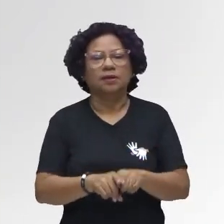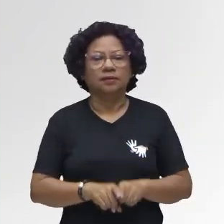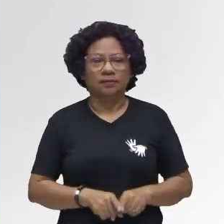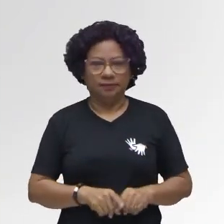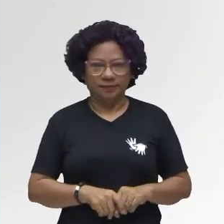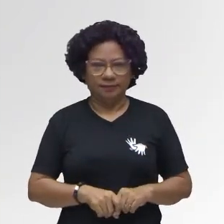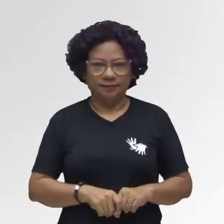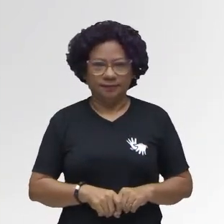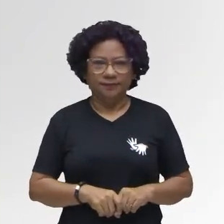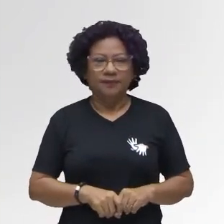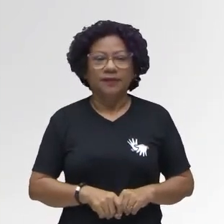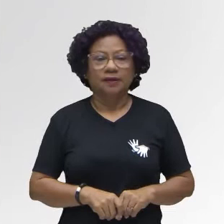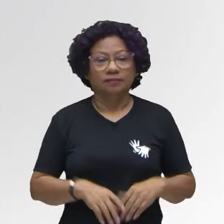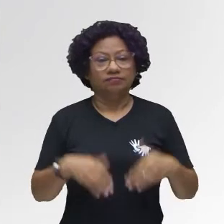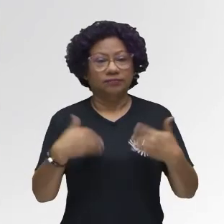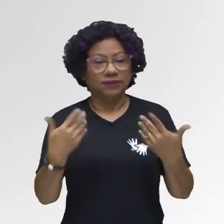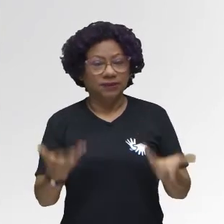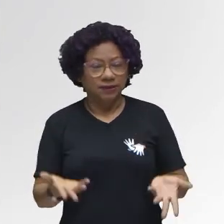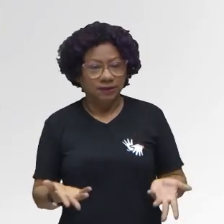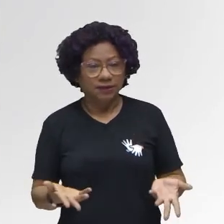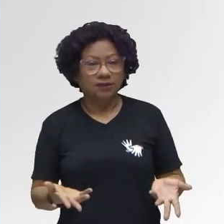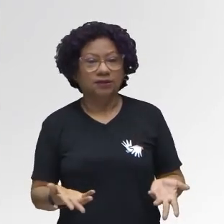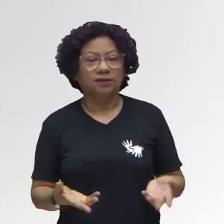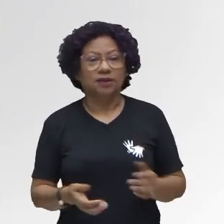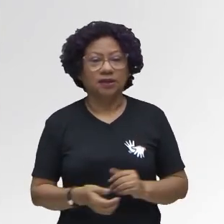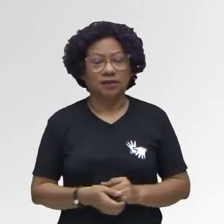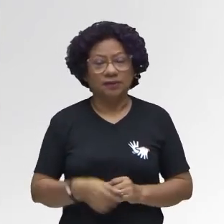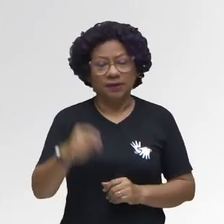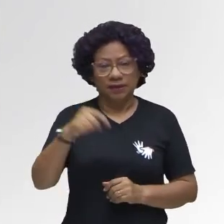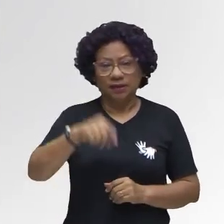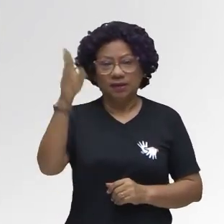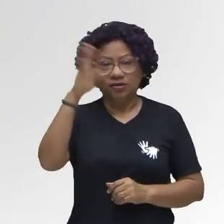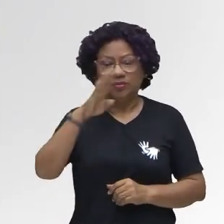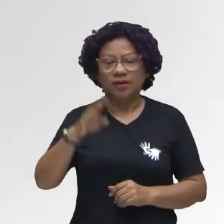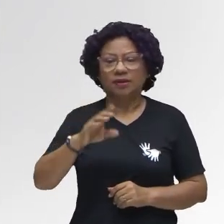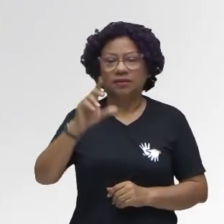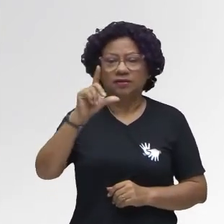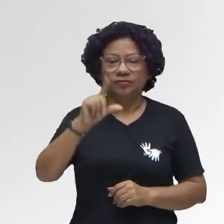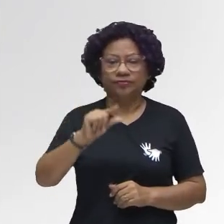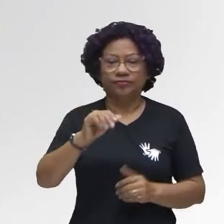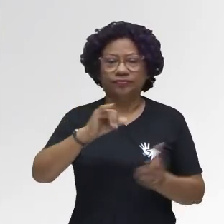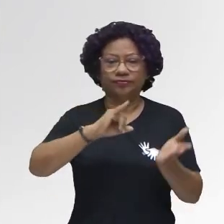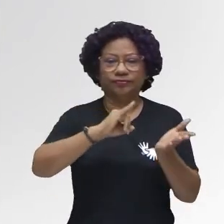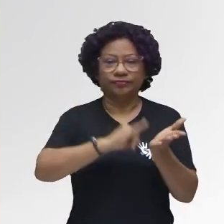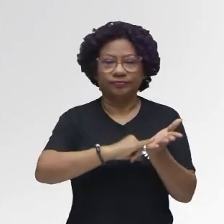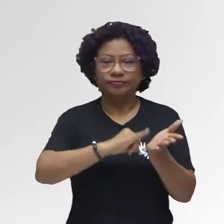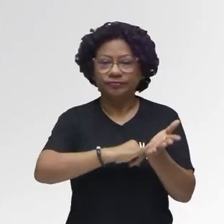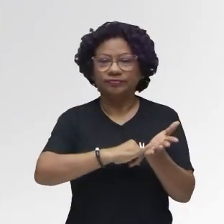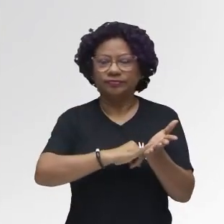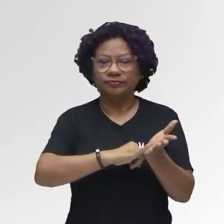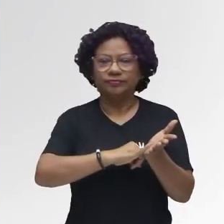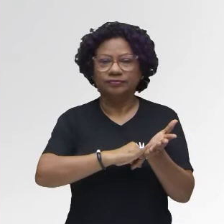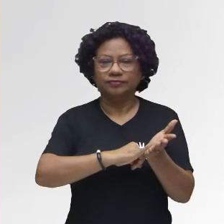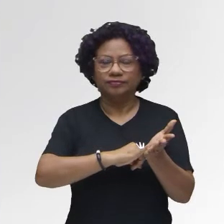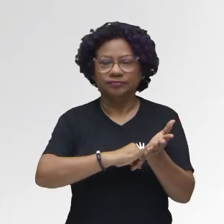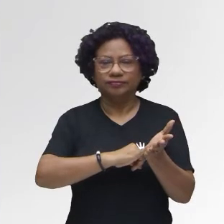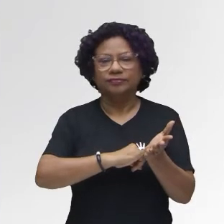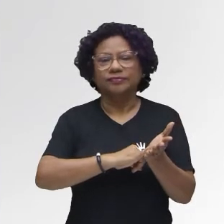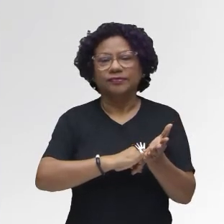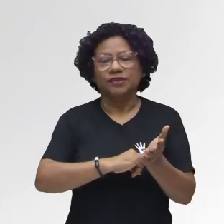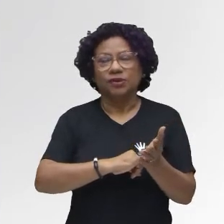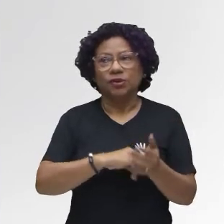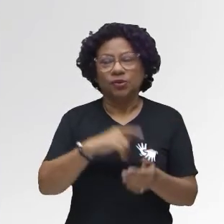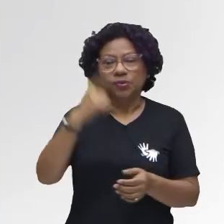de matéria-prima e aqui dentro do Brasil os impostos acabam sendo mais baratos do que grande parte dos seus países de origem.